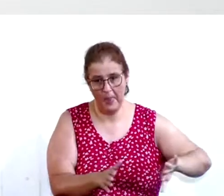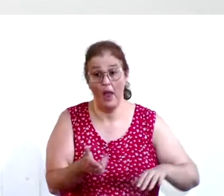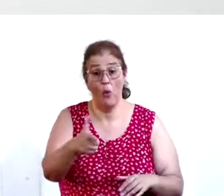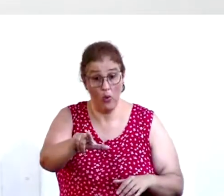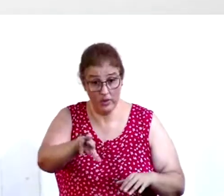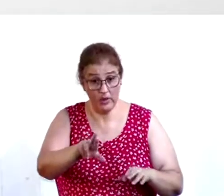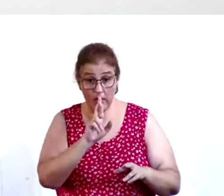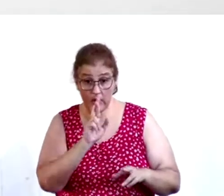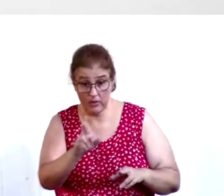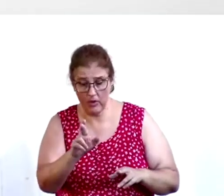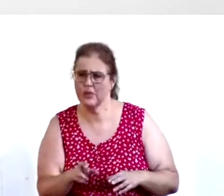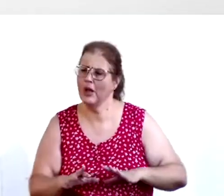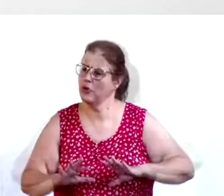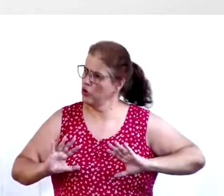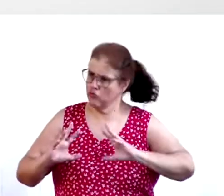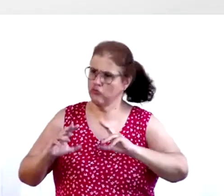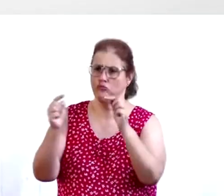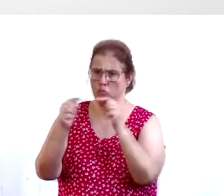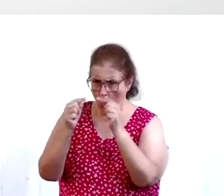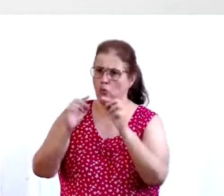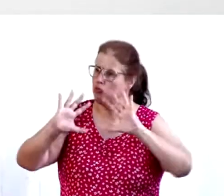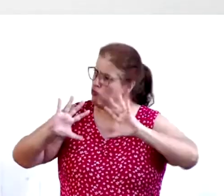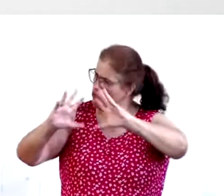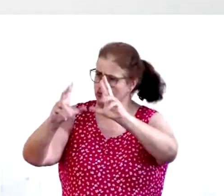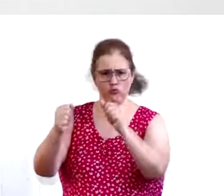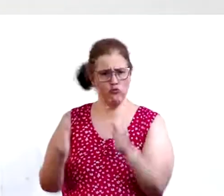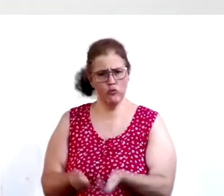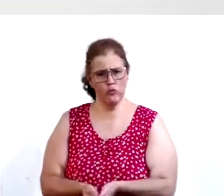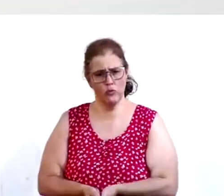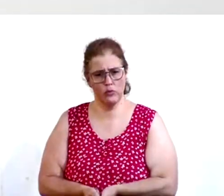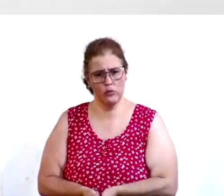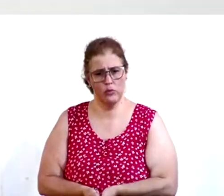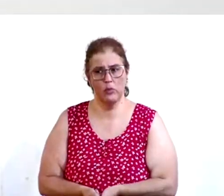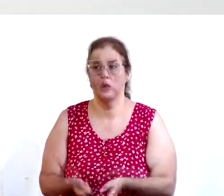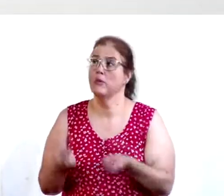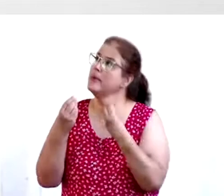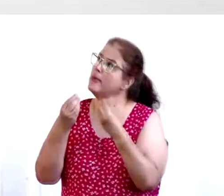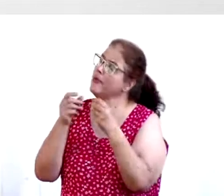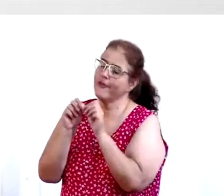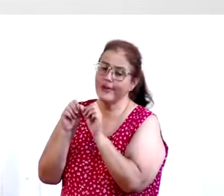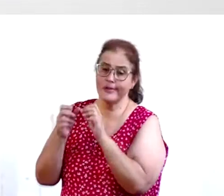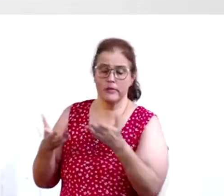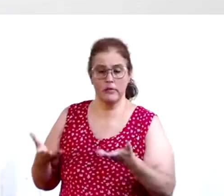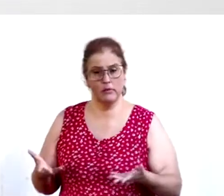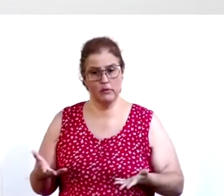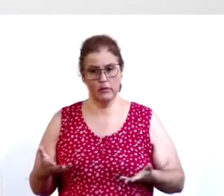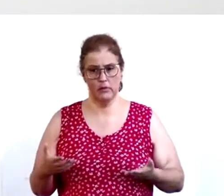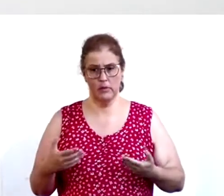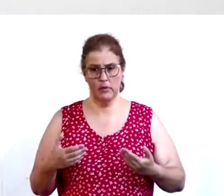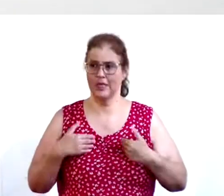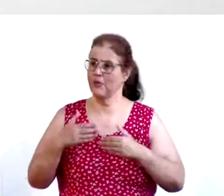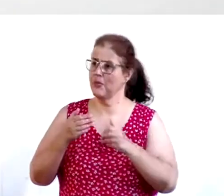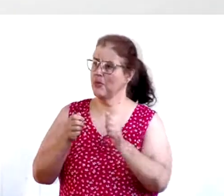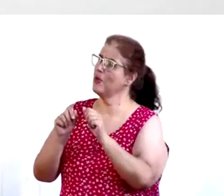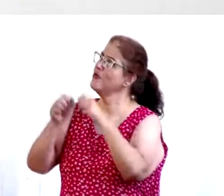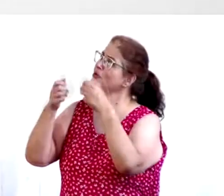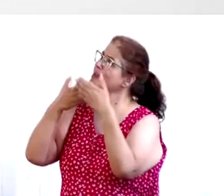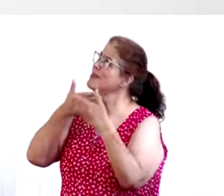serviço. E então, por causa disso, o que é que eu posso fazer? O que é que eu posso fazer